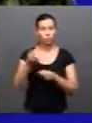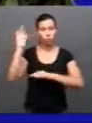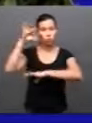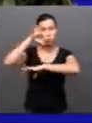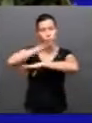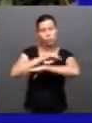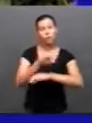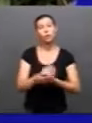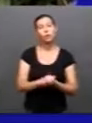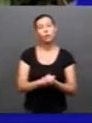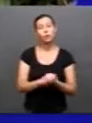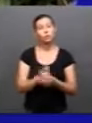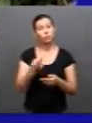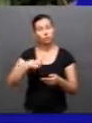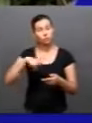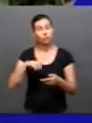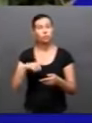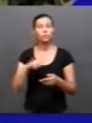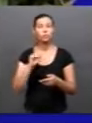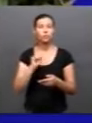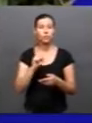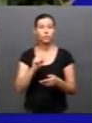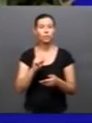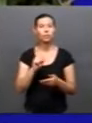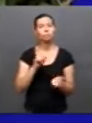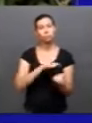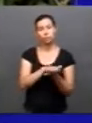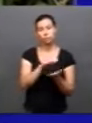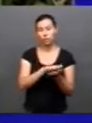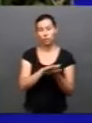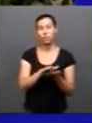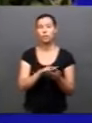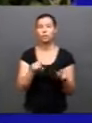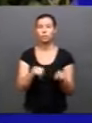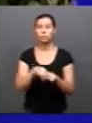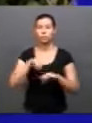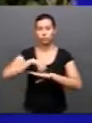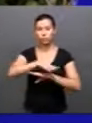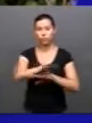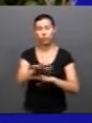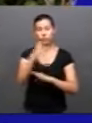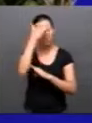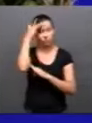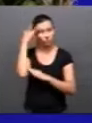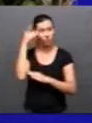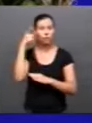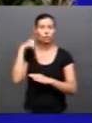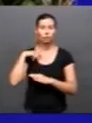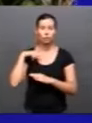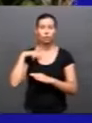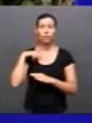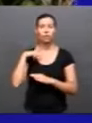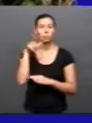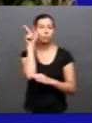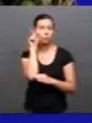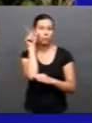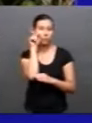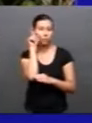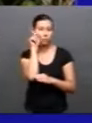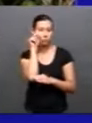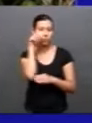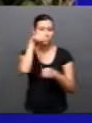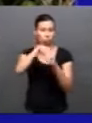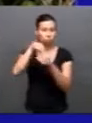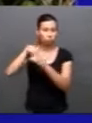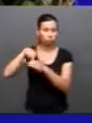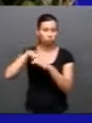nós pretendemos publicar ainda esse ano e divulgar isso com os produtores, né, para conscientizá-los da importância não só